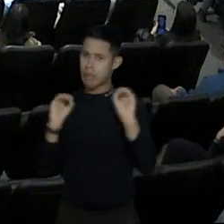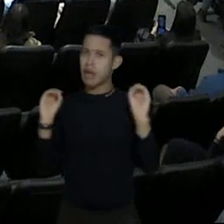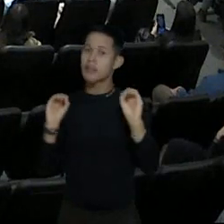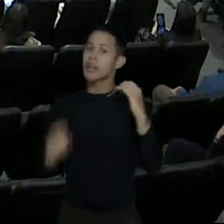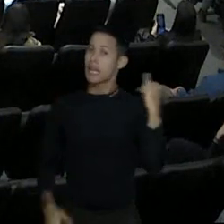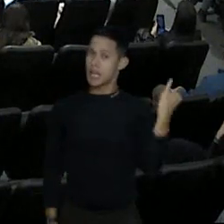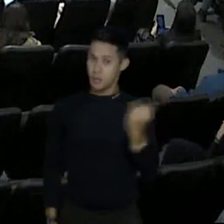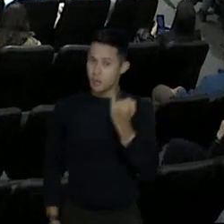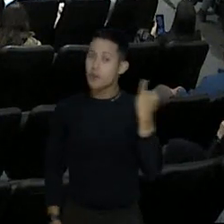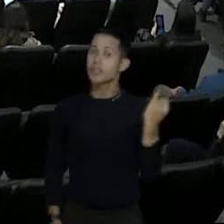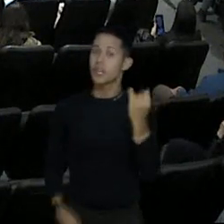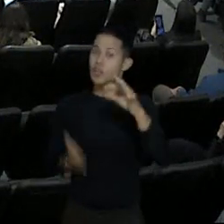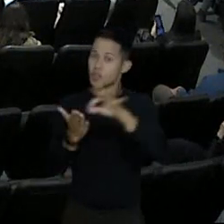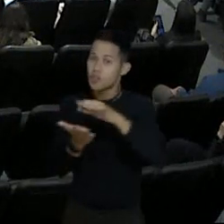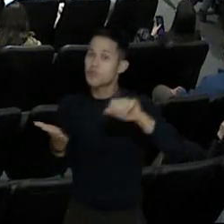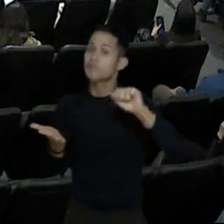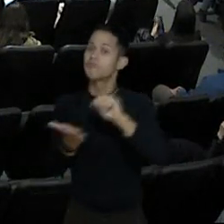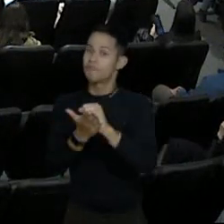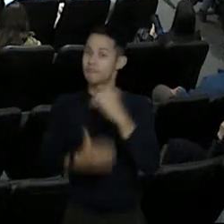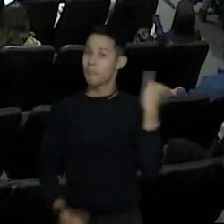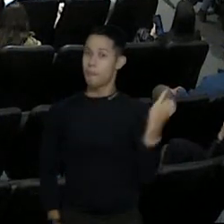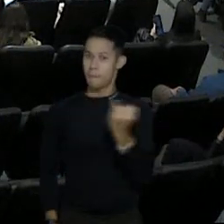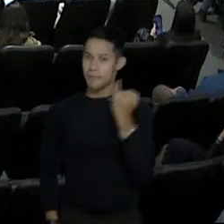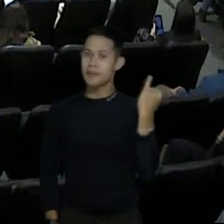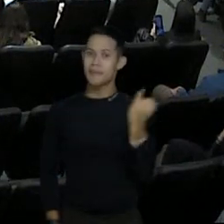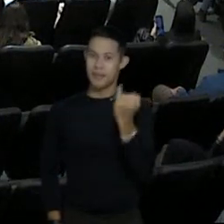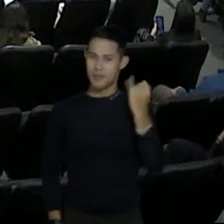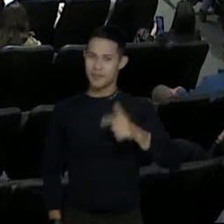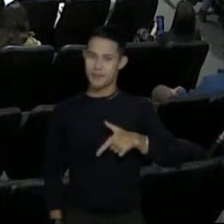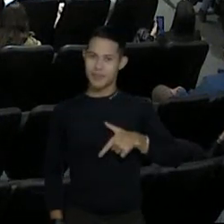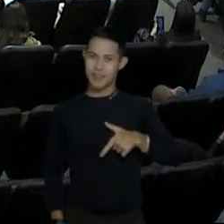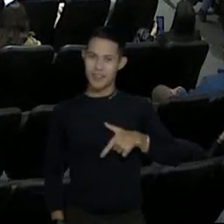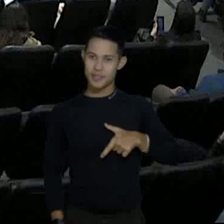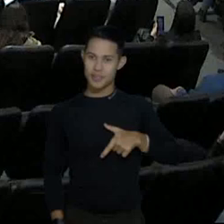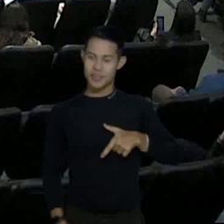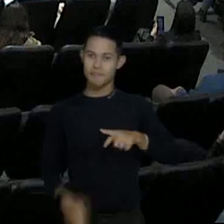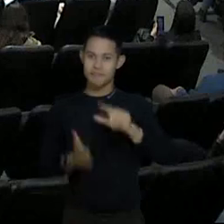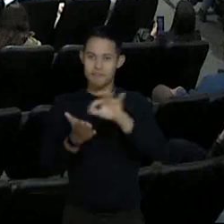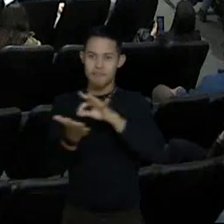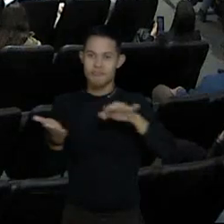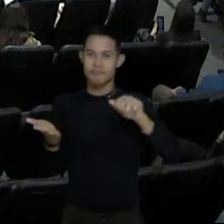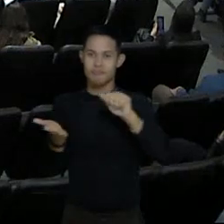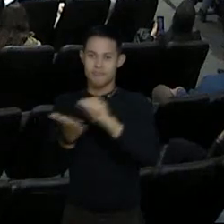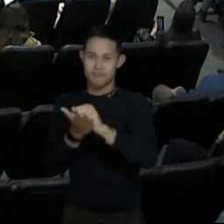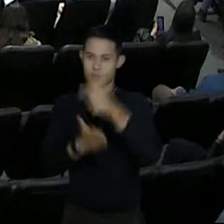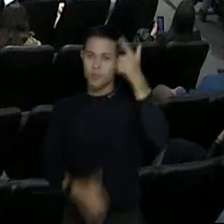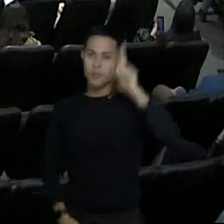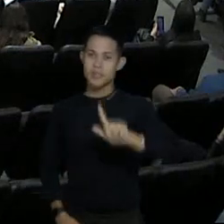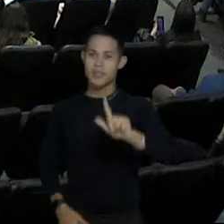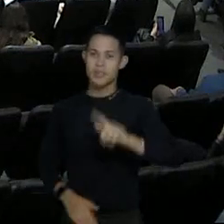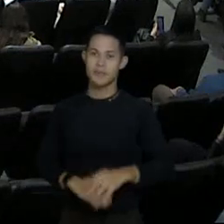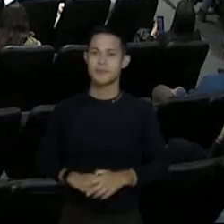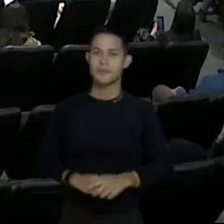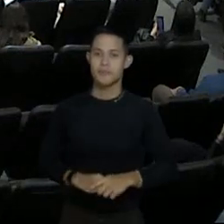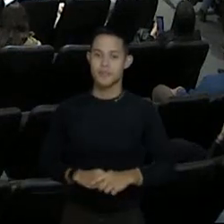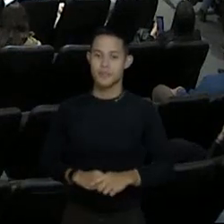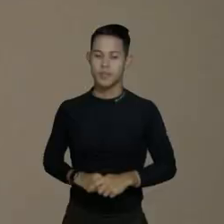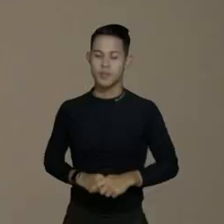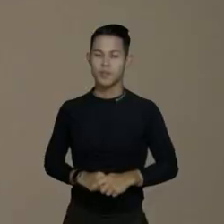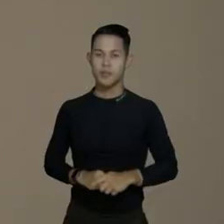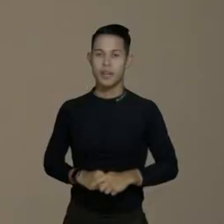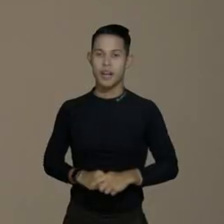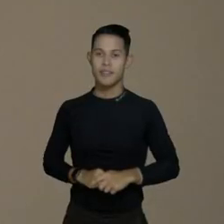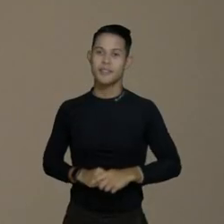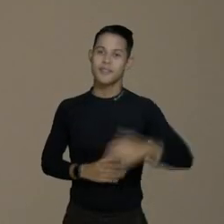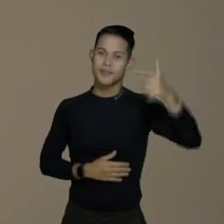e valide a sua entrada agora à tarde para validar as horas e emitir o certificado sejam todos bem-vindos